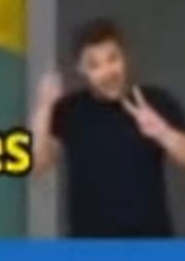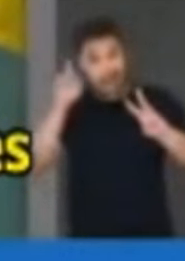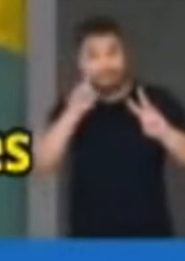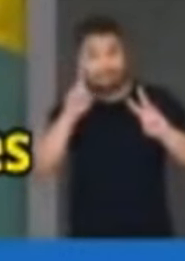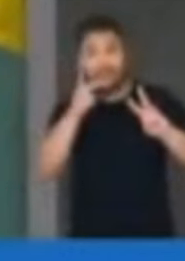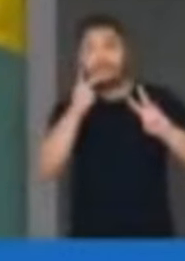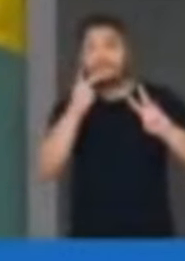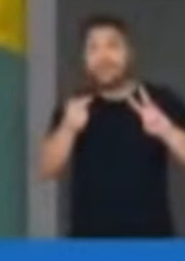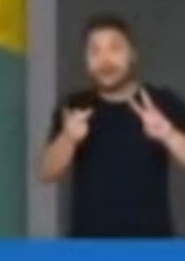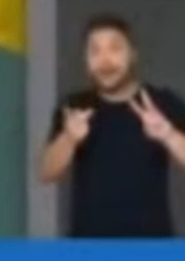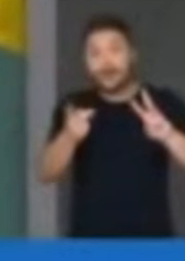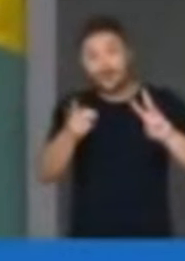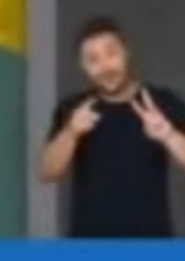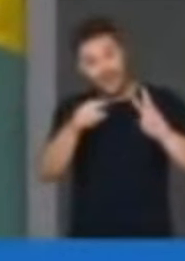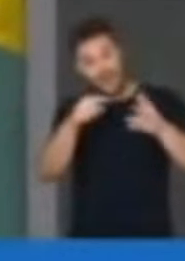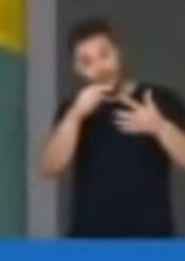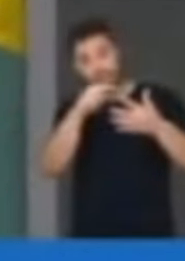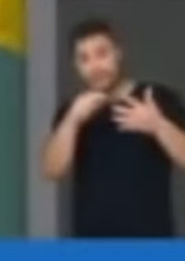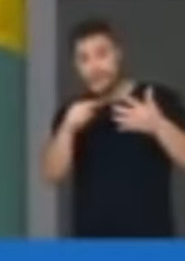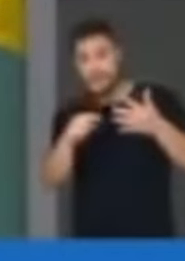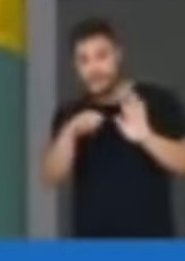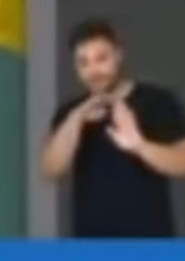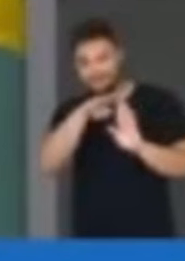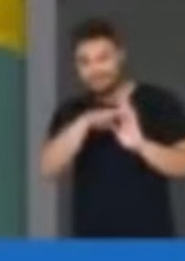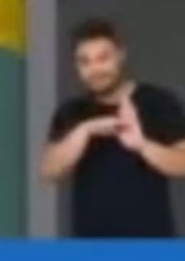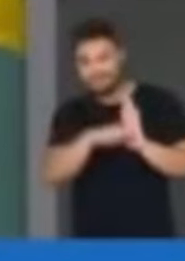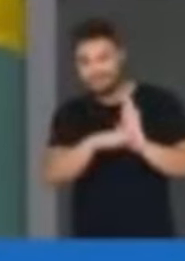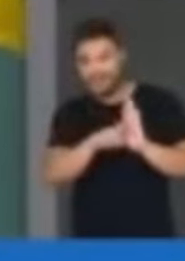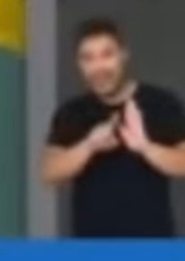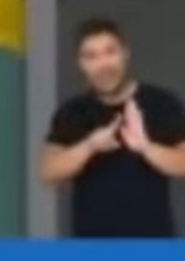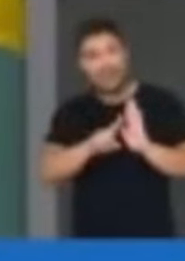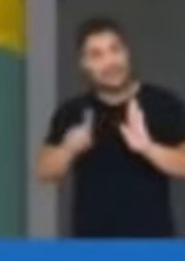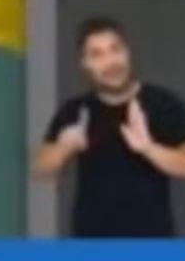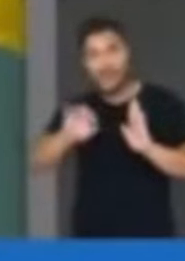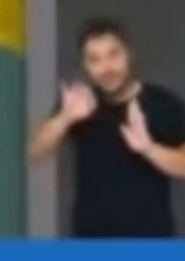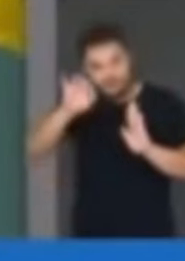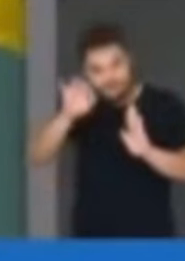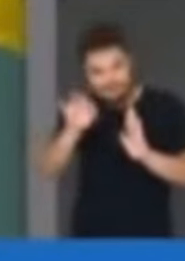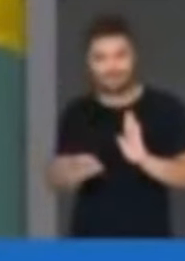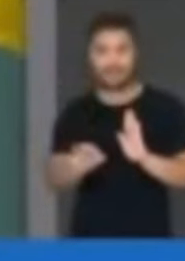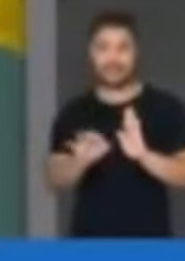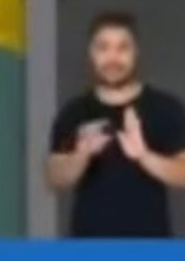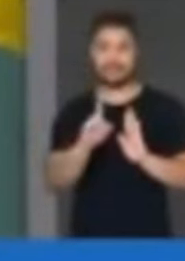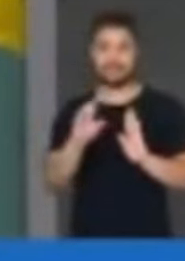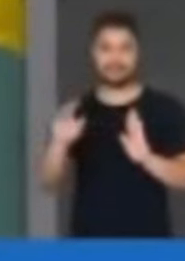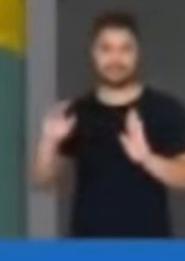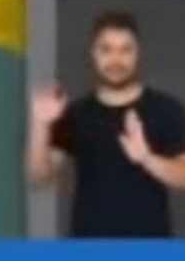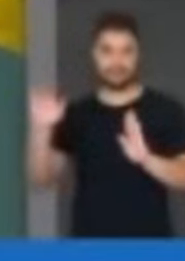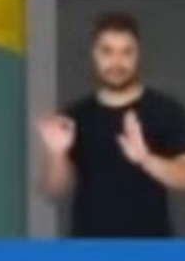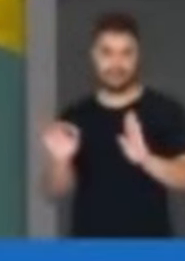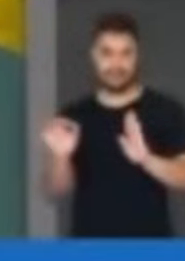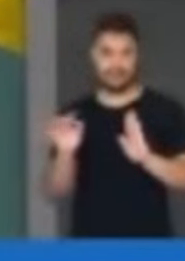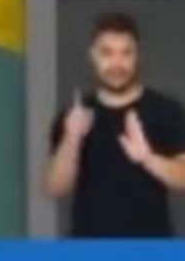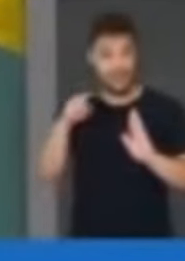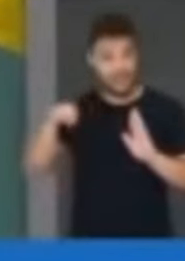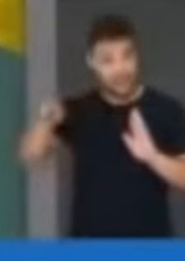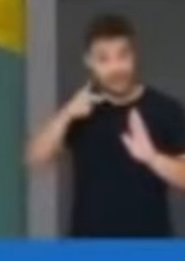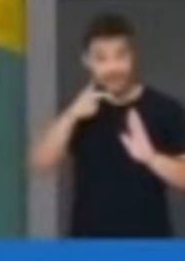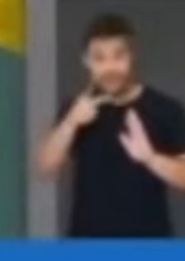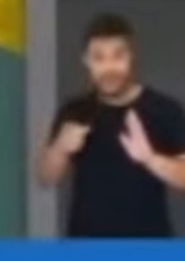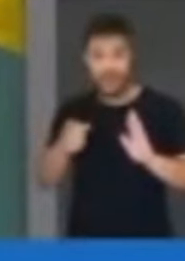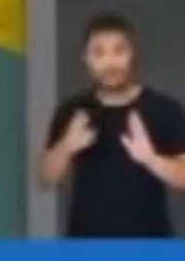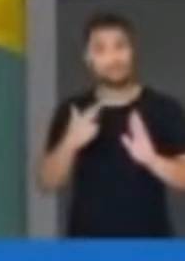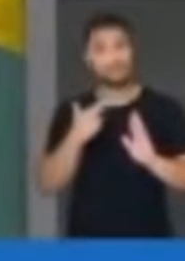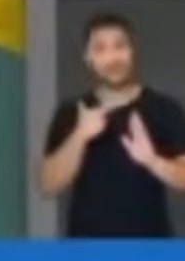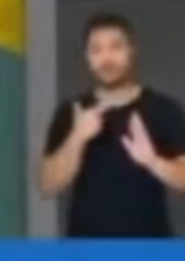que as informações ali não são sólidas. Ou seja, eles falam em letras garrafais. Não pode